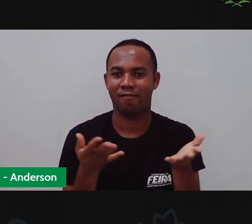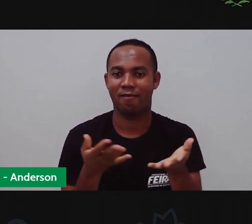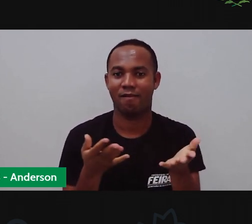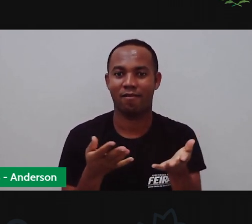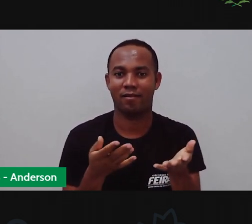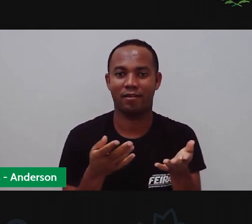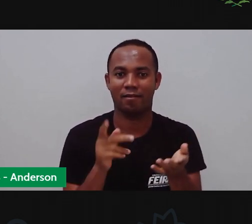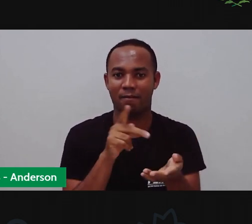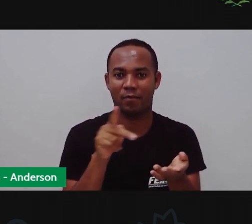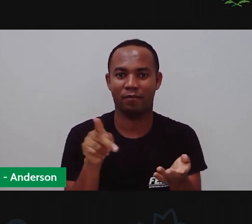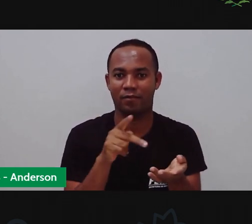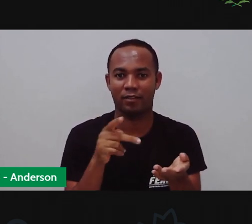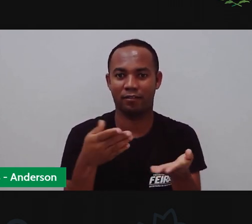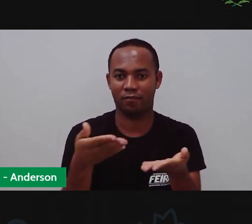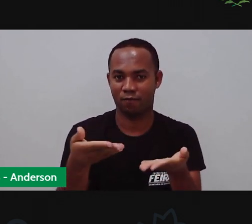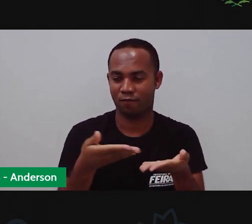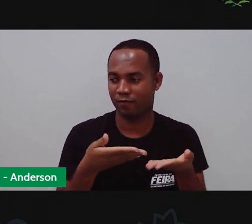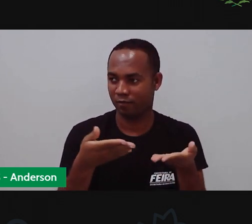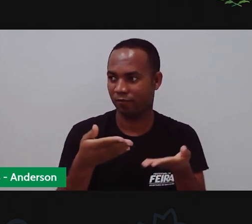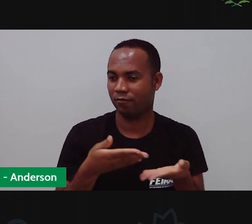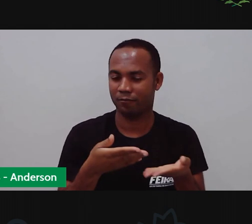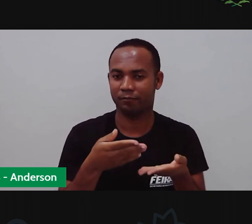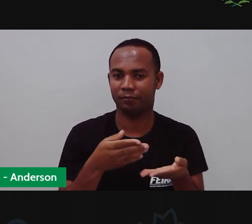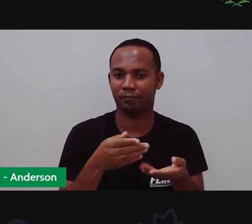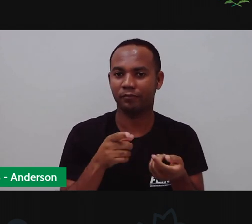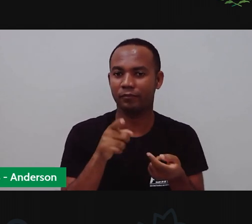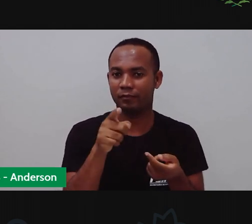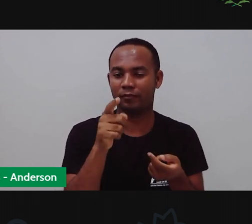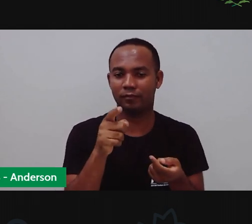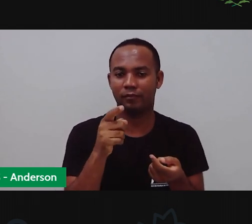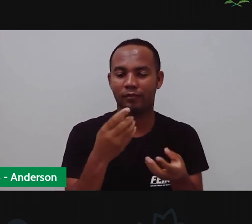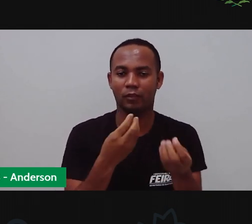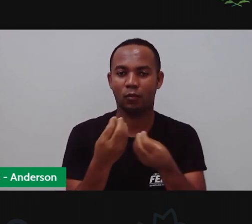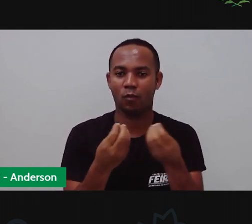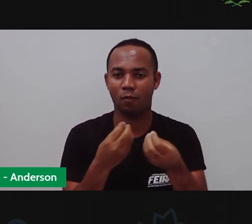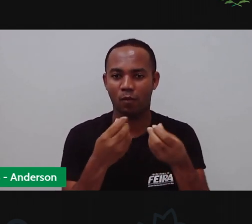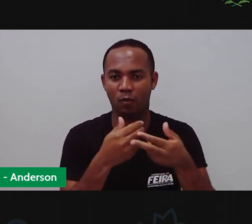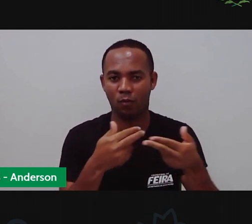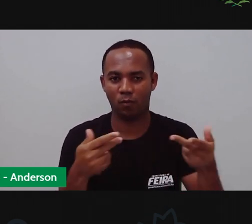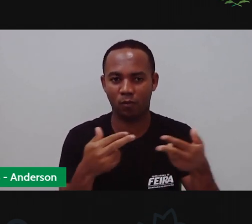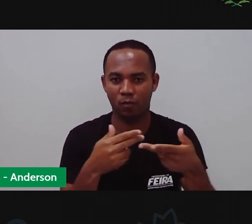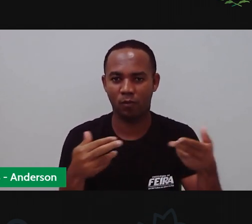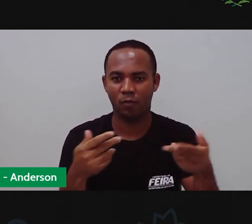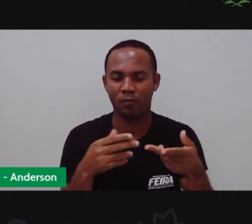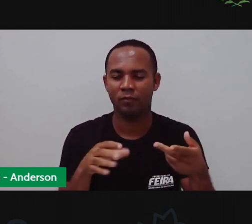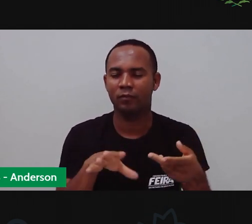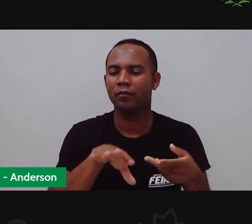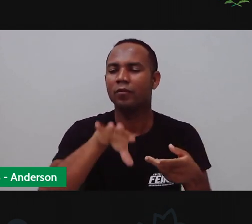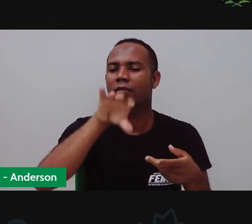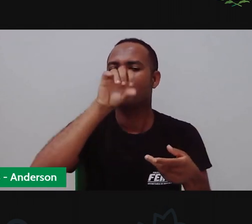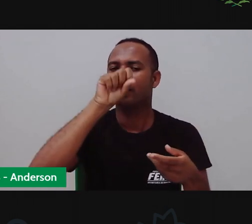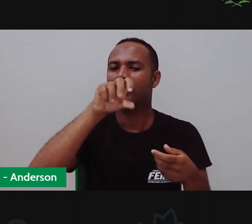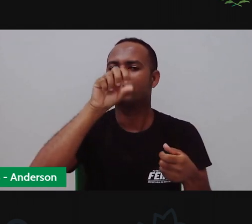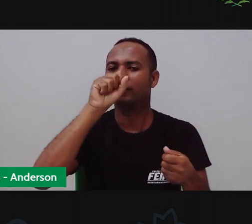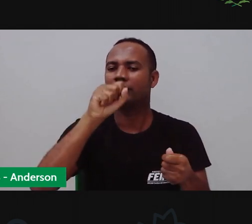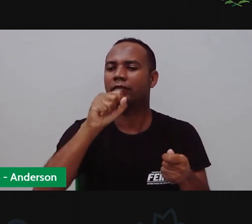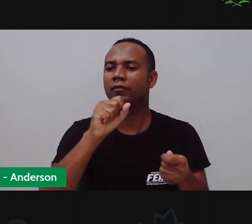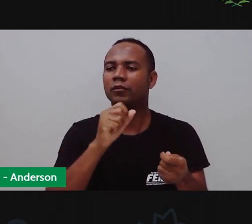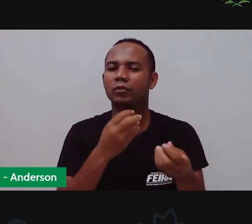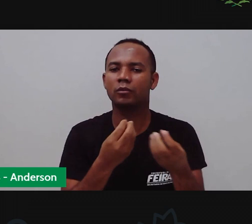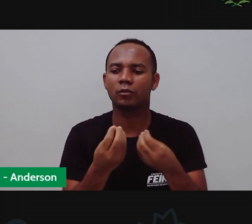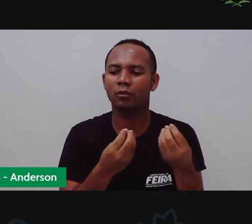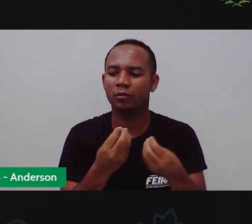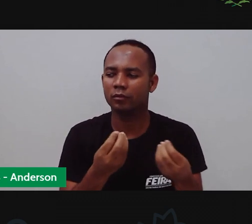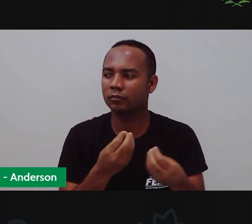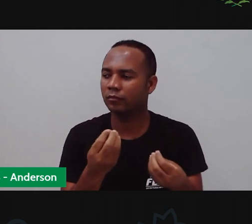sair melhor. Pro Maria vai dar algumas coisas para Provânia. Cheirar, né?